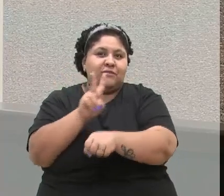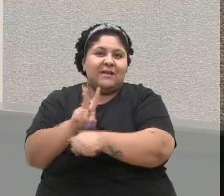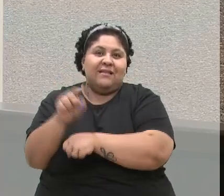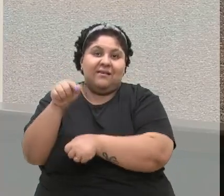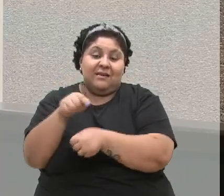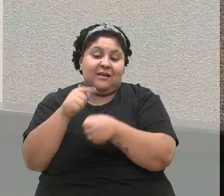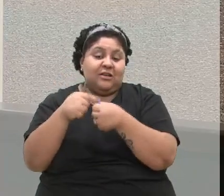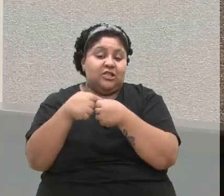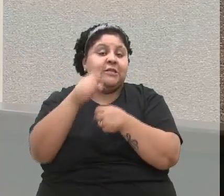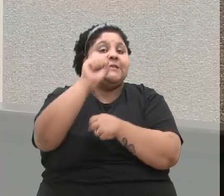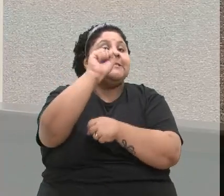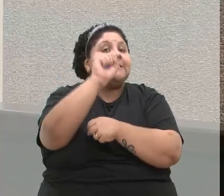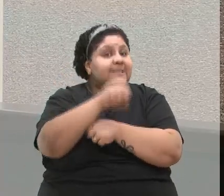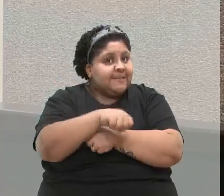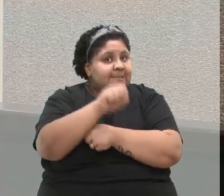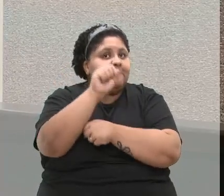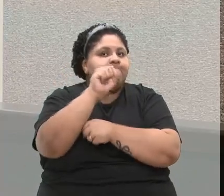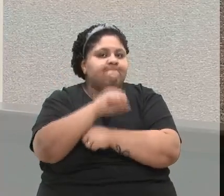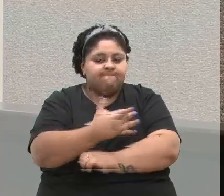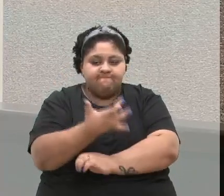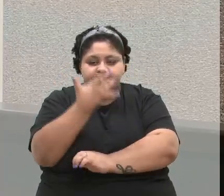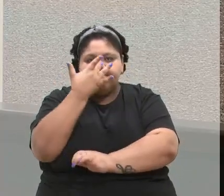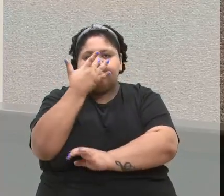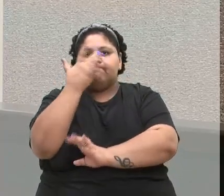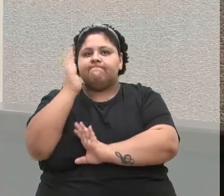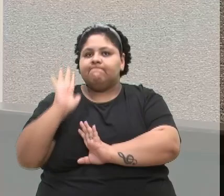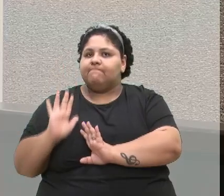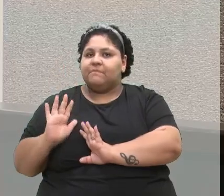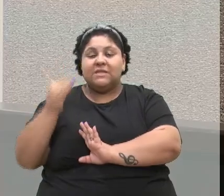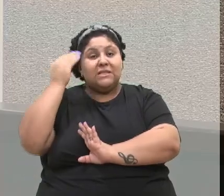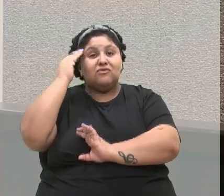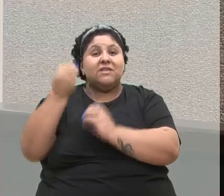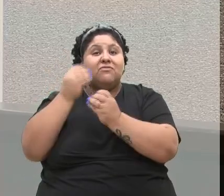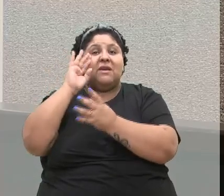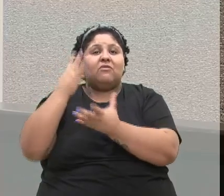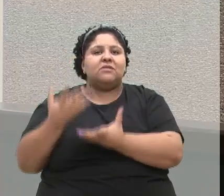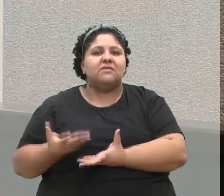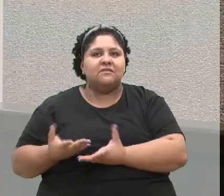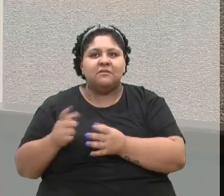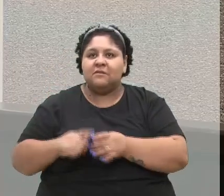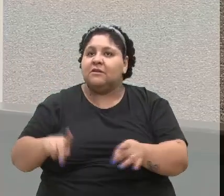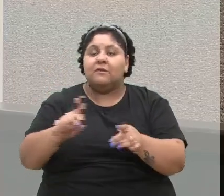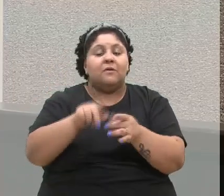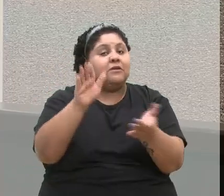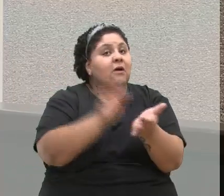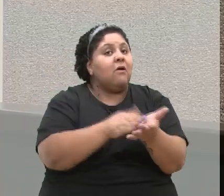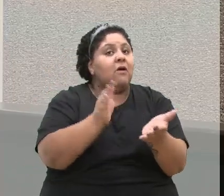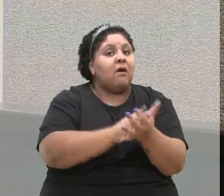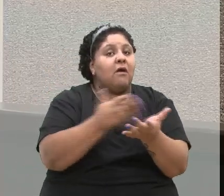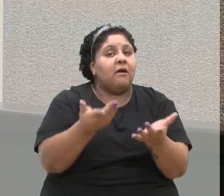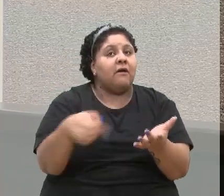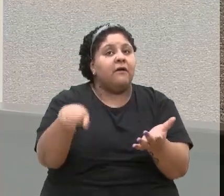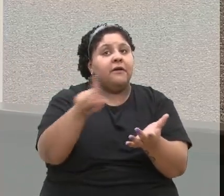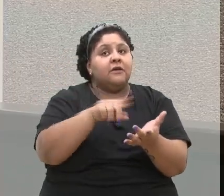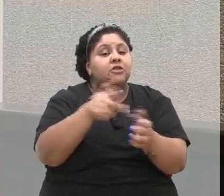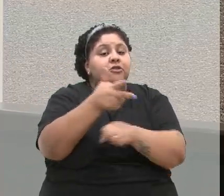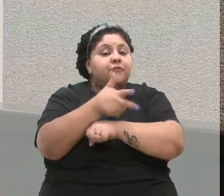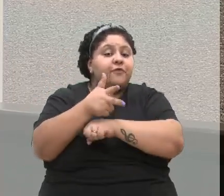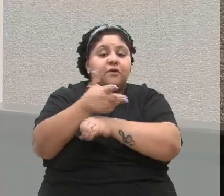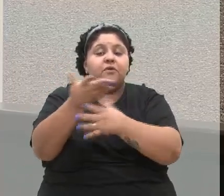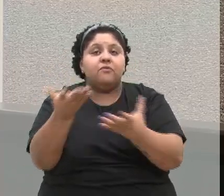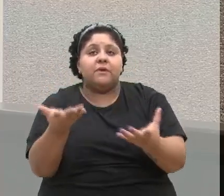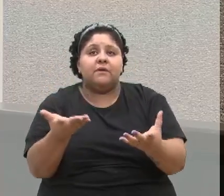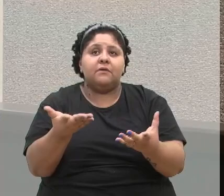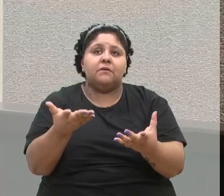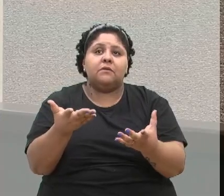É impressionante como... Não sei o que aconteceu. E a população está cobrando, porque vê que a gente está indo lá filmar. Então, cada vez